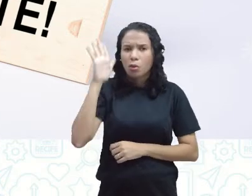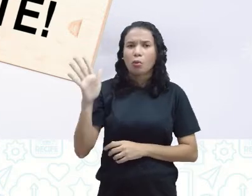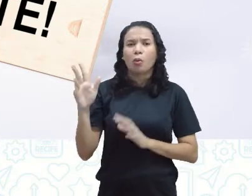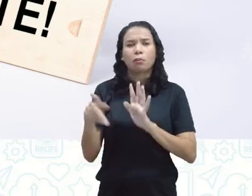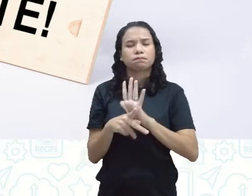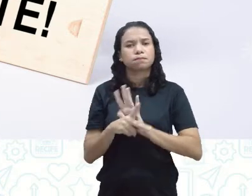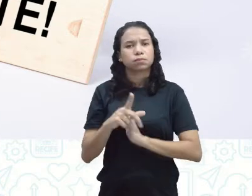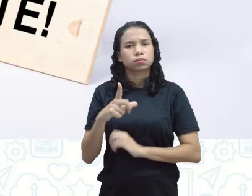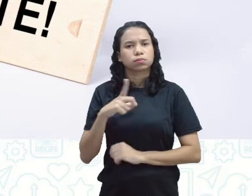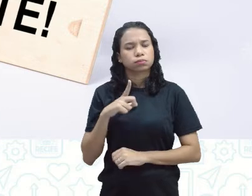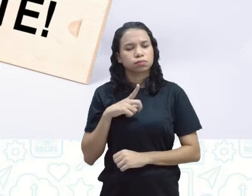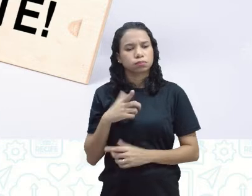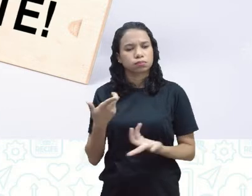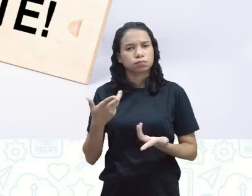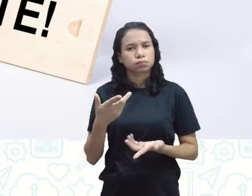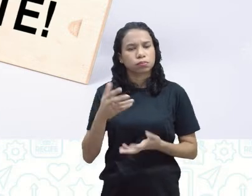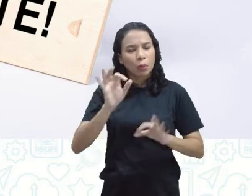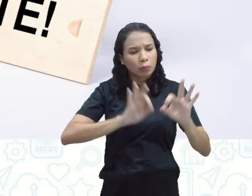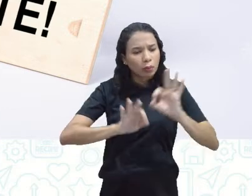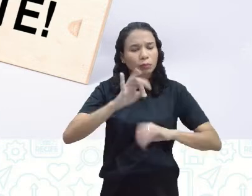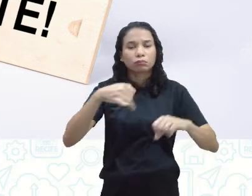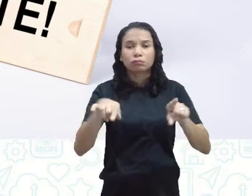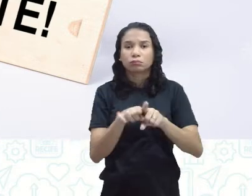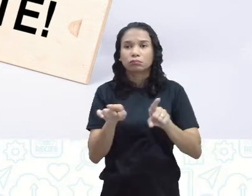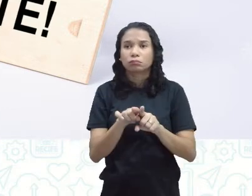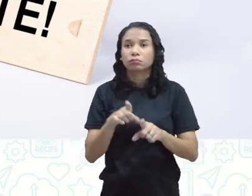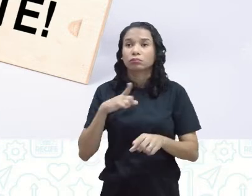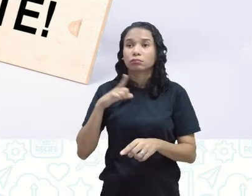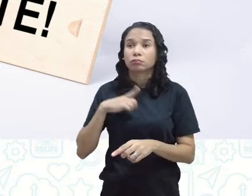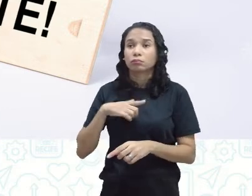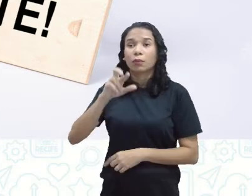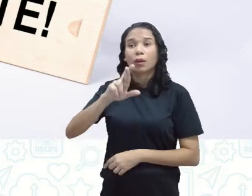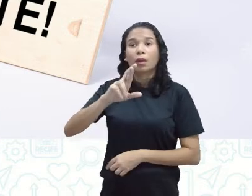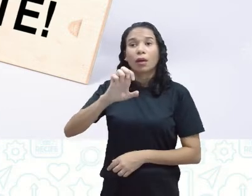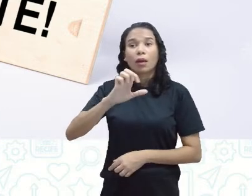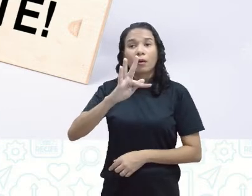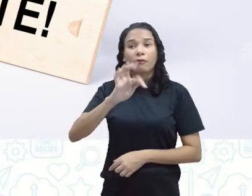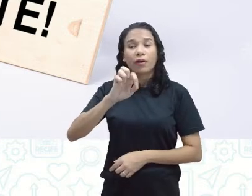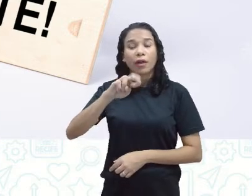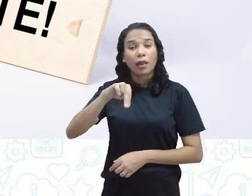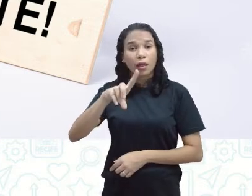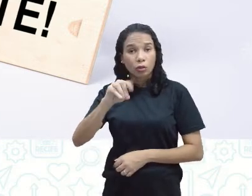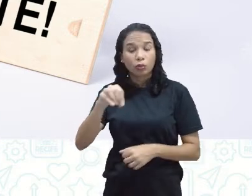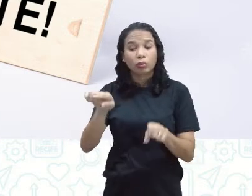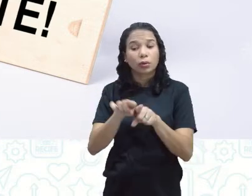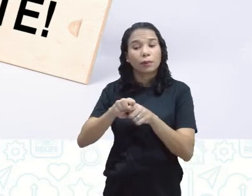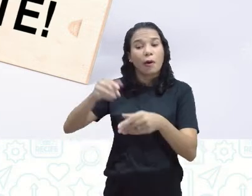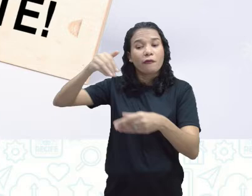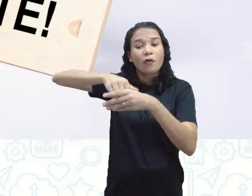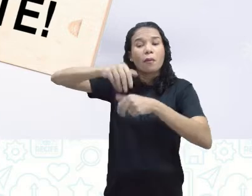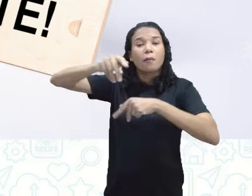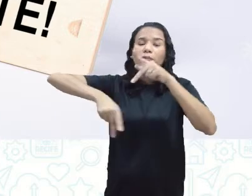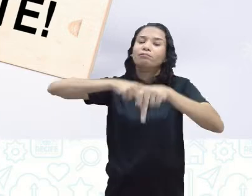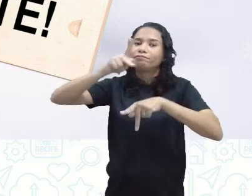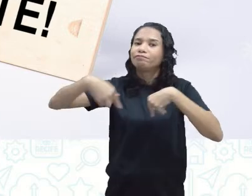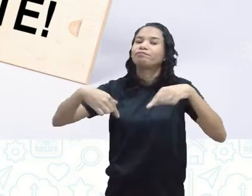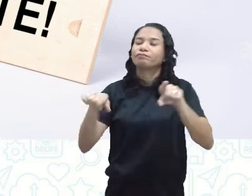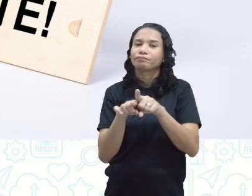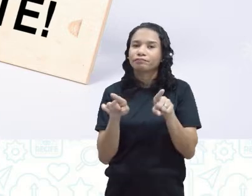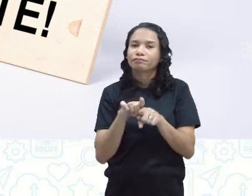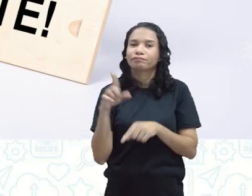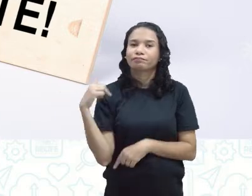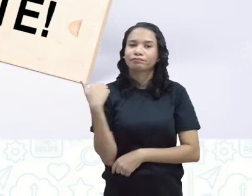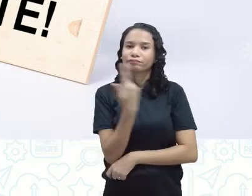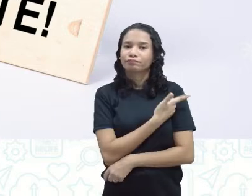uma candidata, pelo referendo e plebiscito. Também é uma forma de a gente exercer